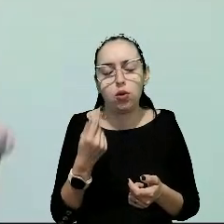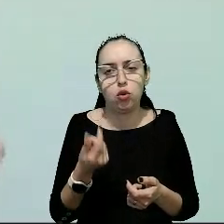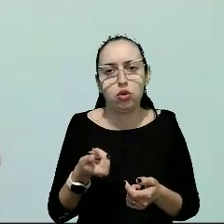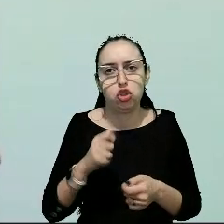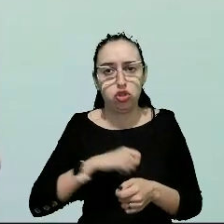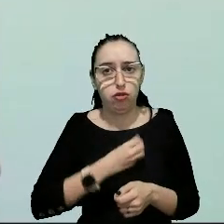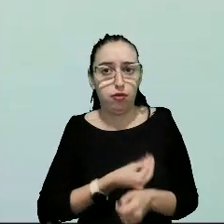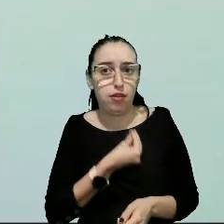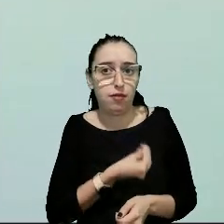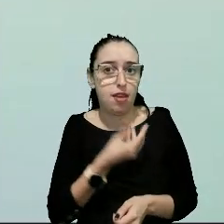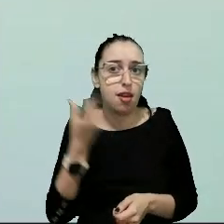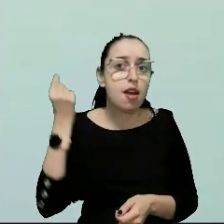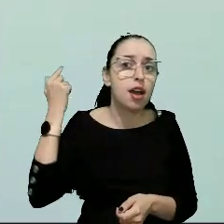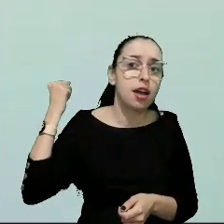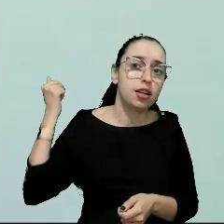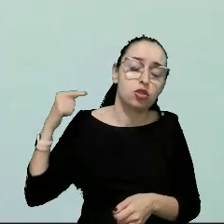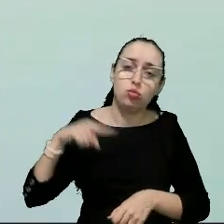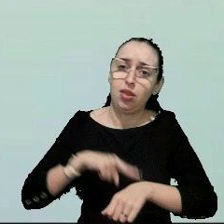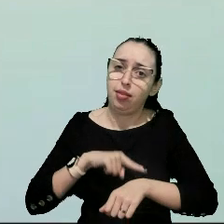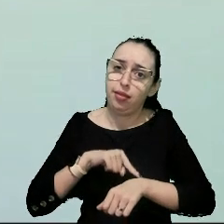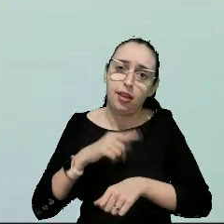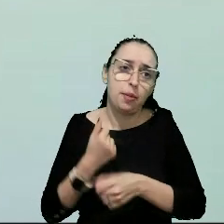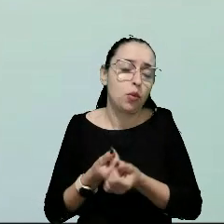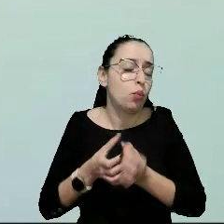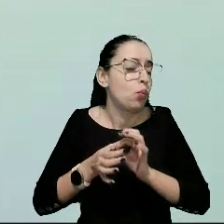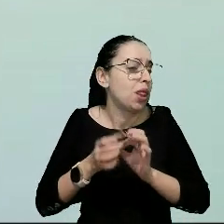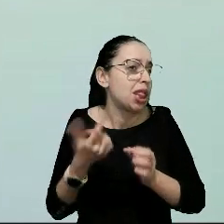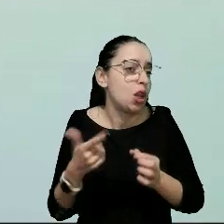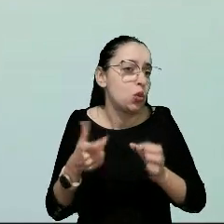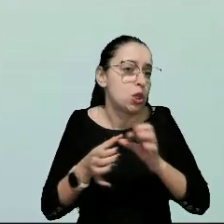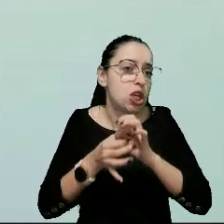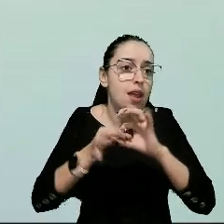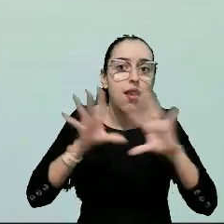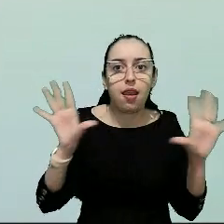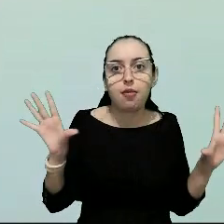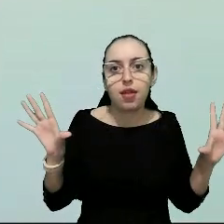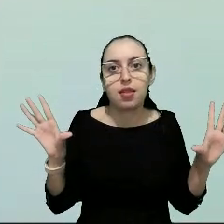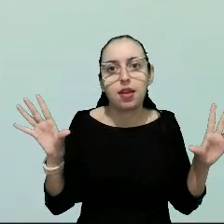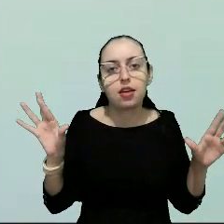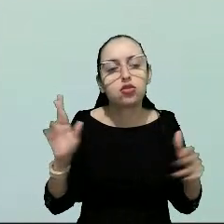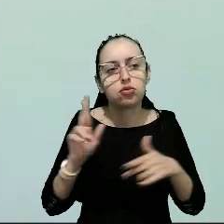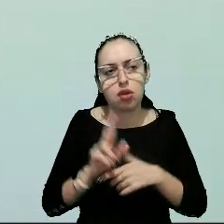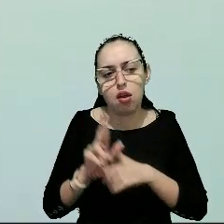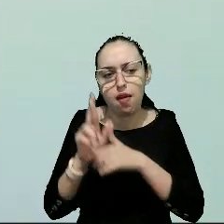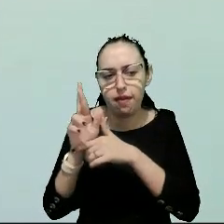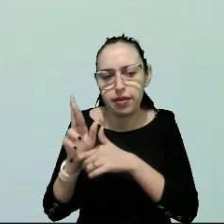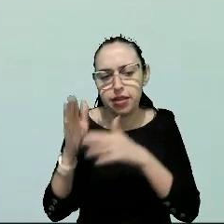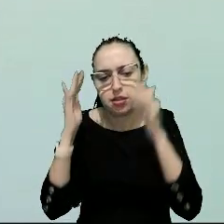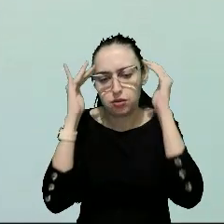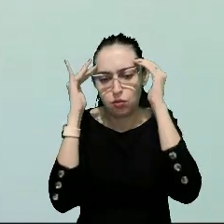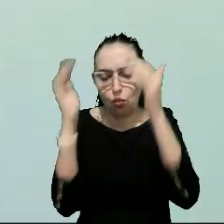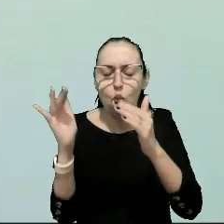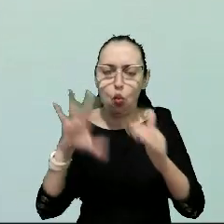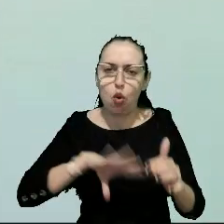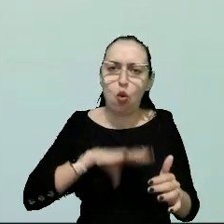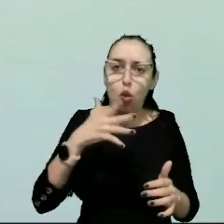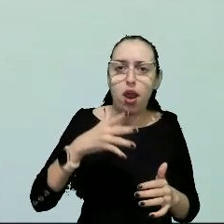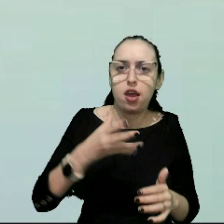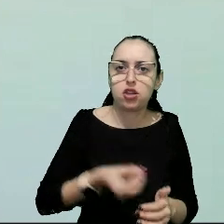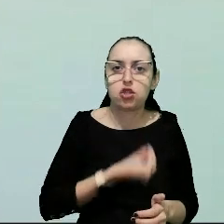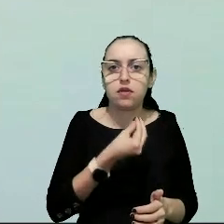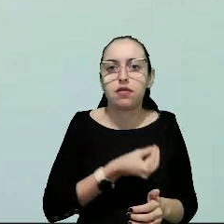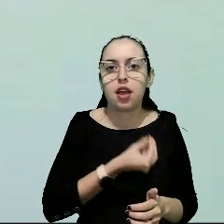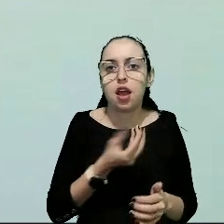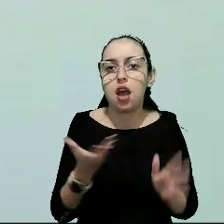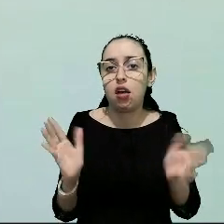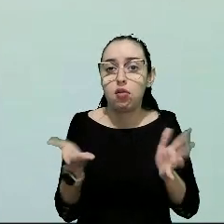tinham tempo, não tinham liberdade e não tinham a confiança e a coragem de viver. Quando elas